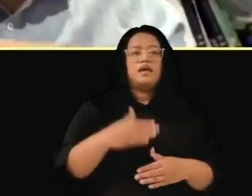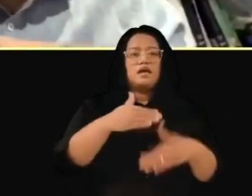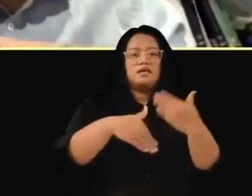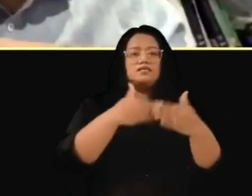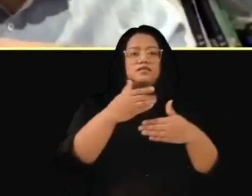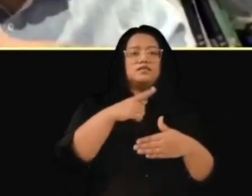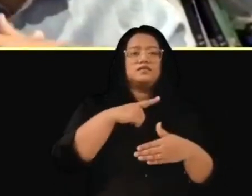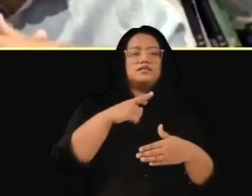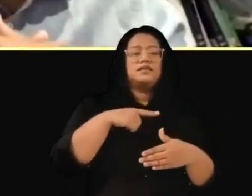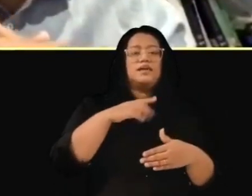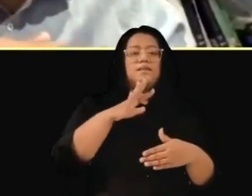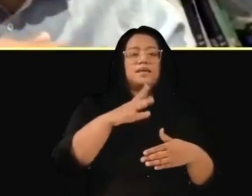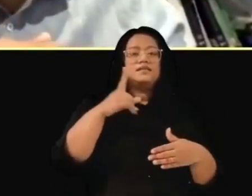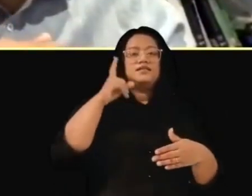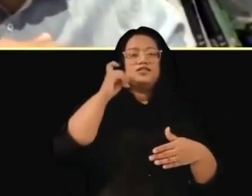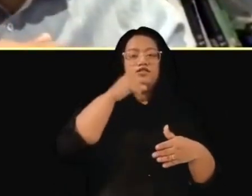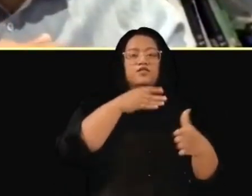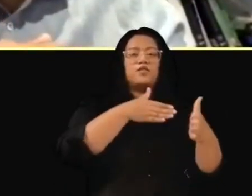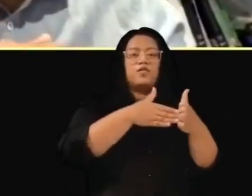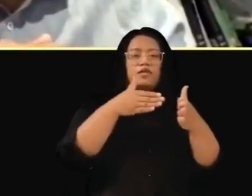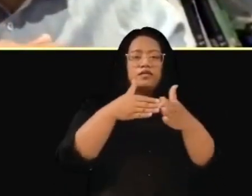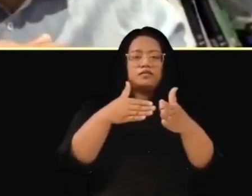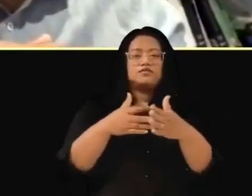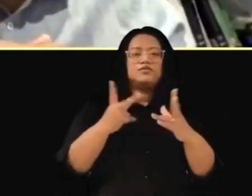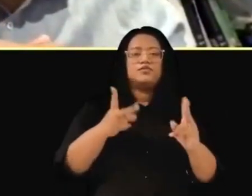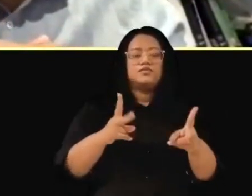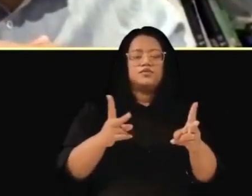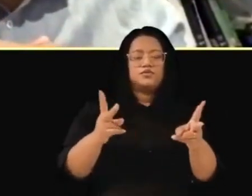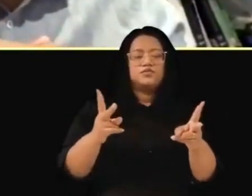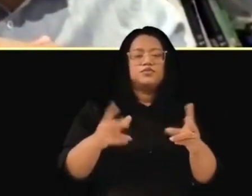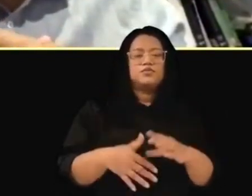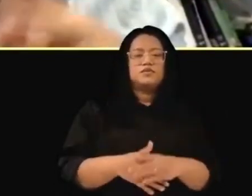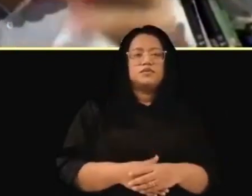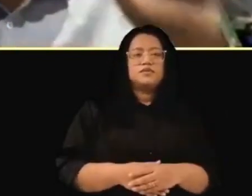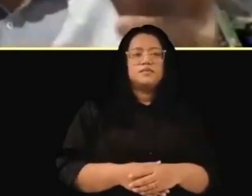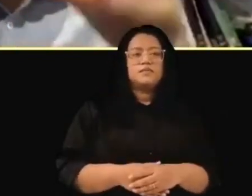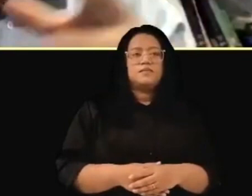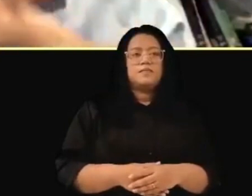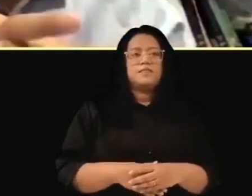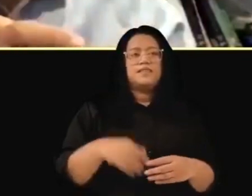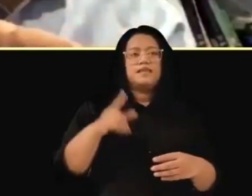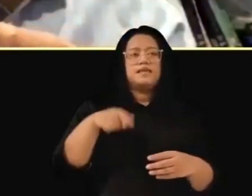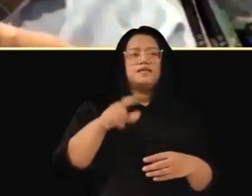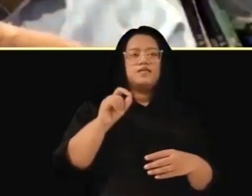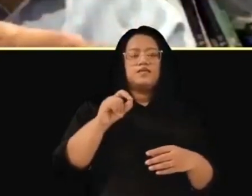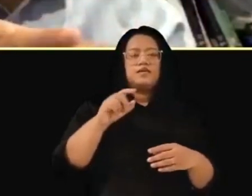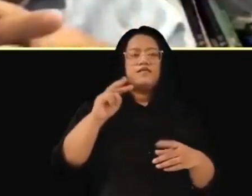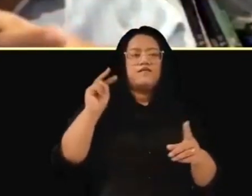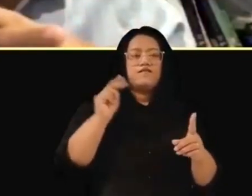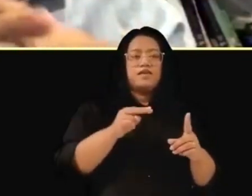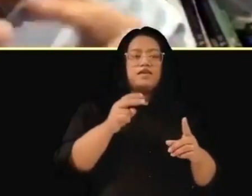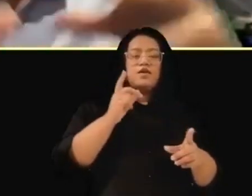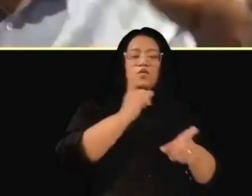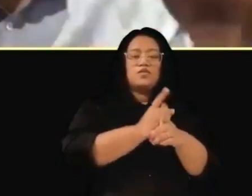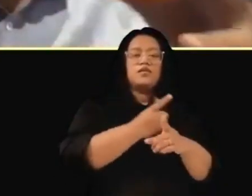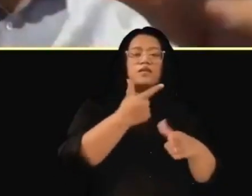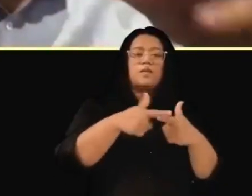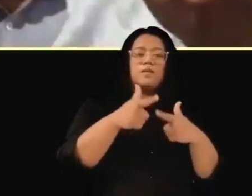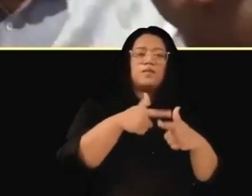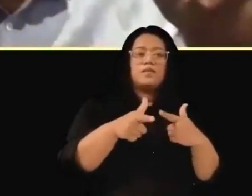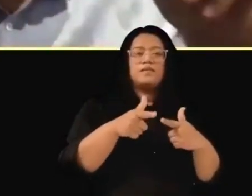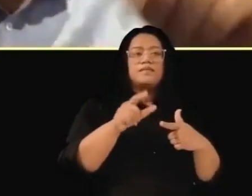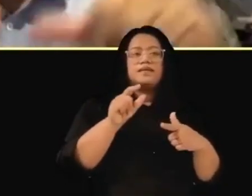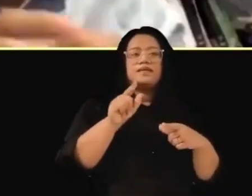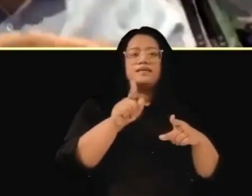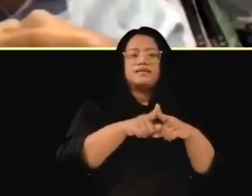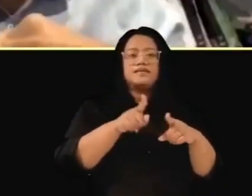assimetria permanece, nós temos dificuldades, sim, de, digamos assim, olhar para o problema e, principalmente, considerar os dois